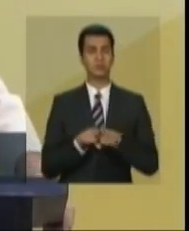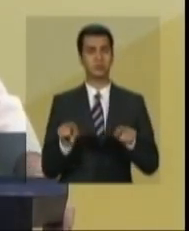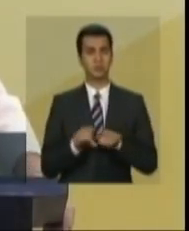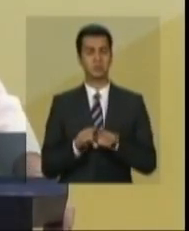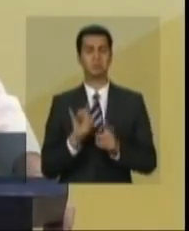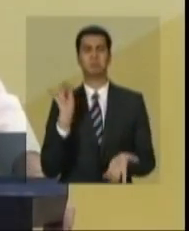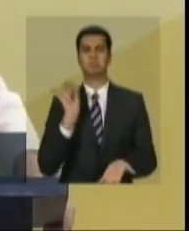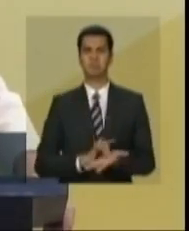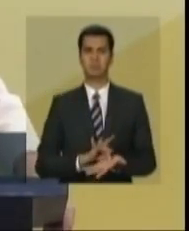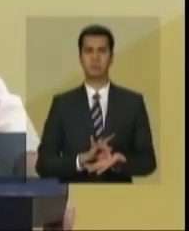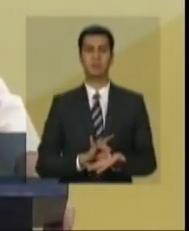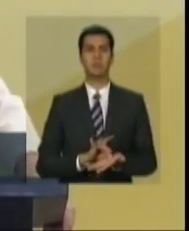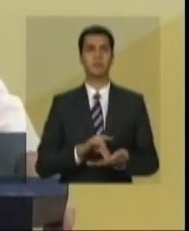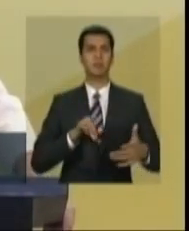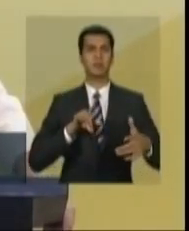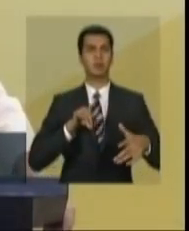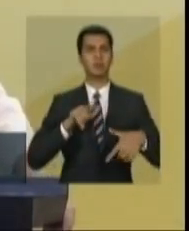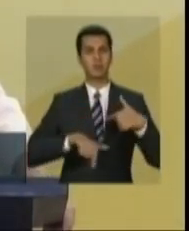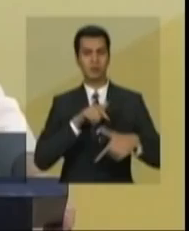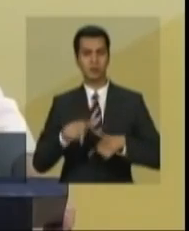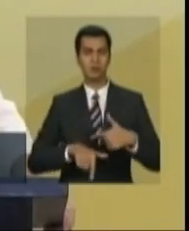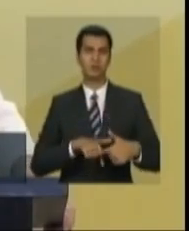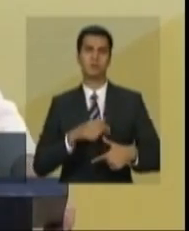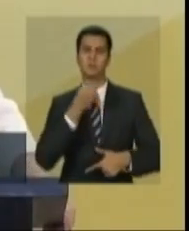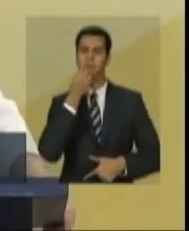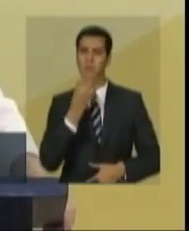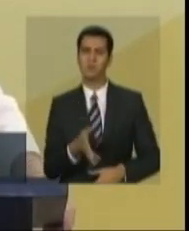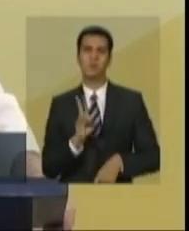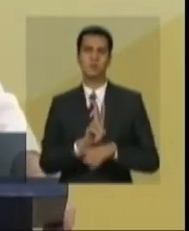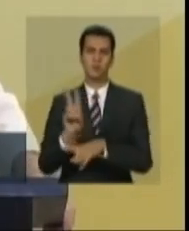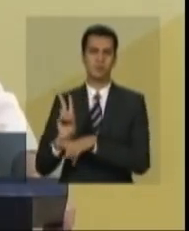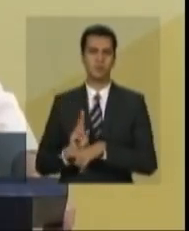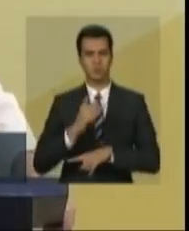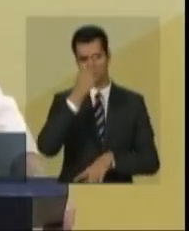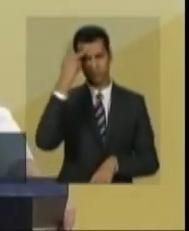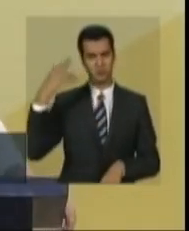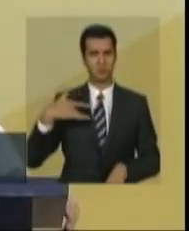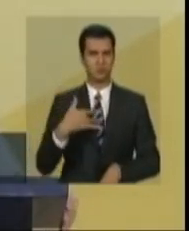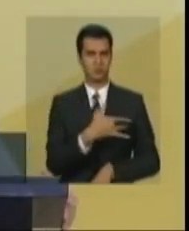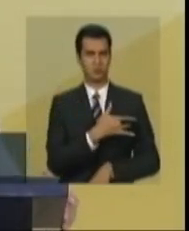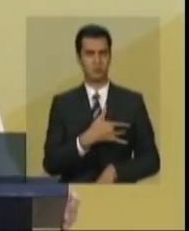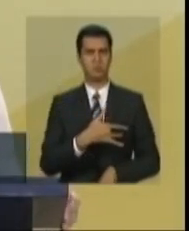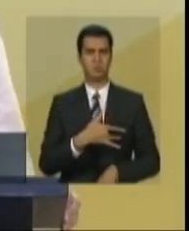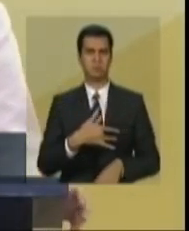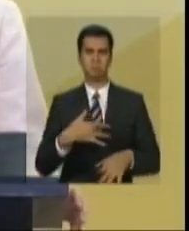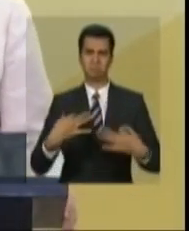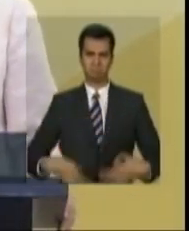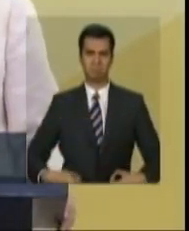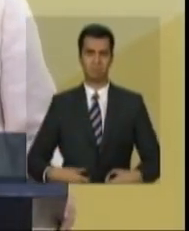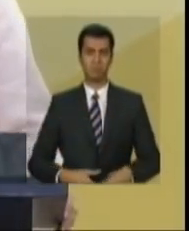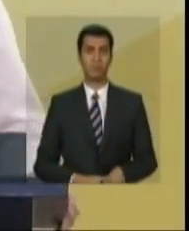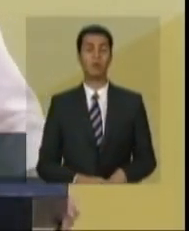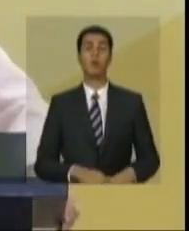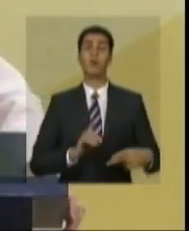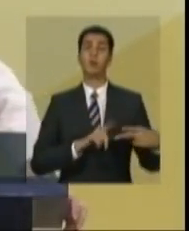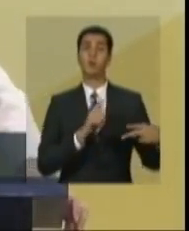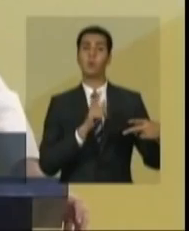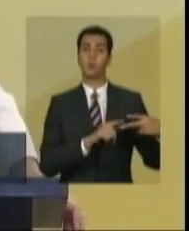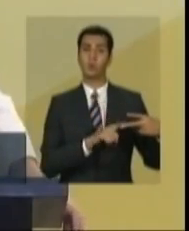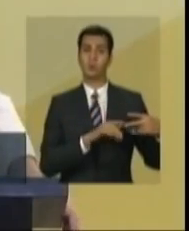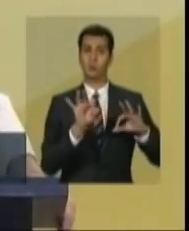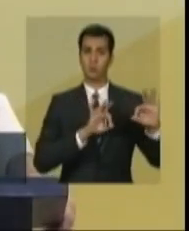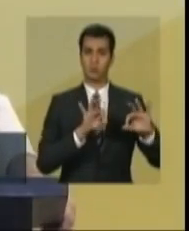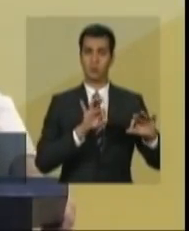tratamento humano, rápido e efetivo. Já o Melhor em Casa é um sistema